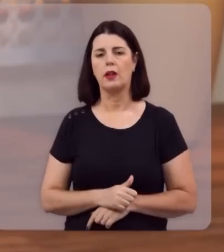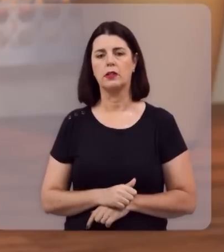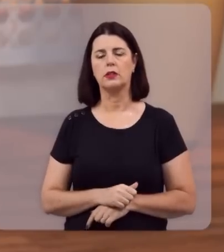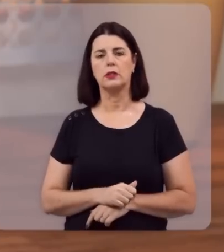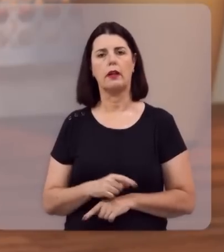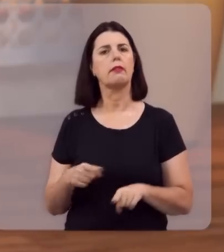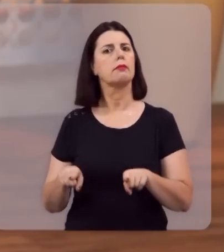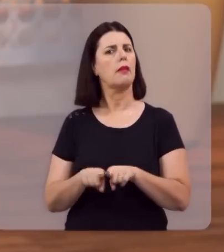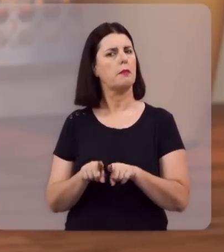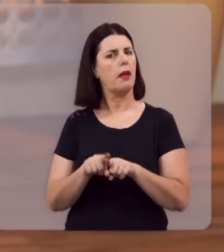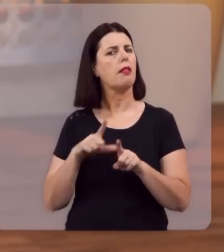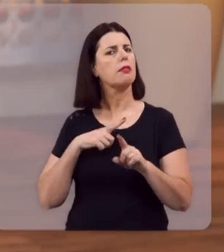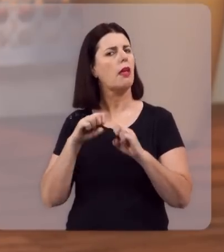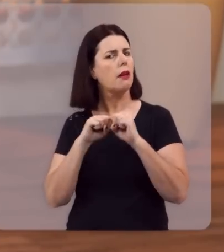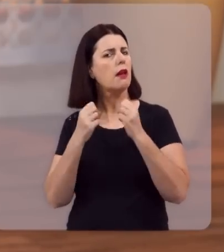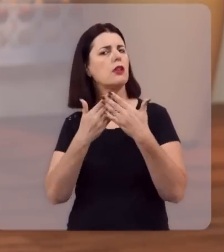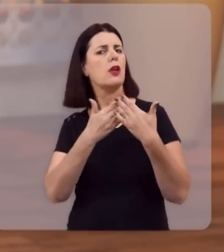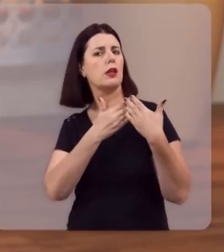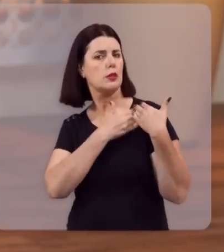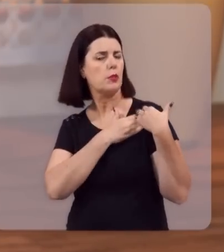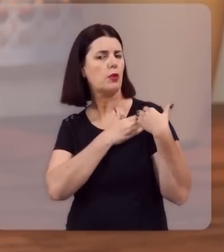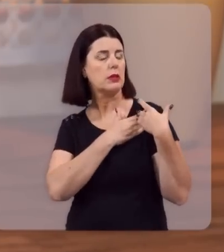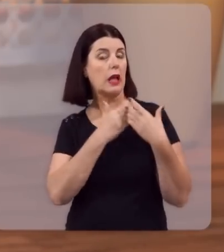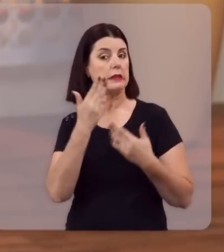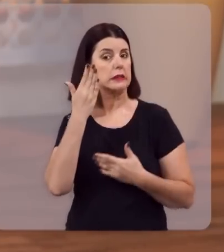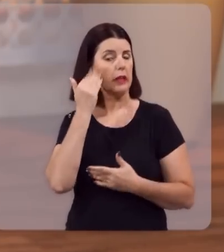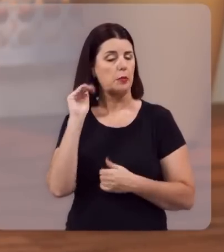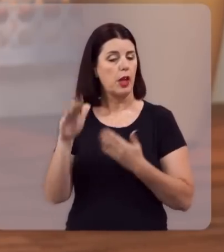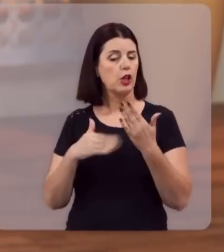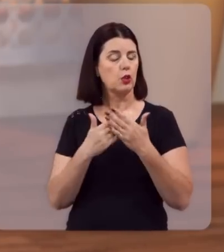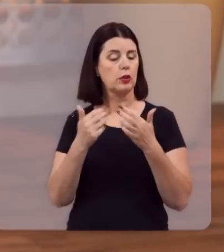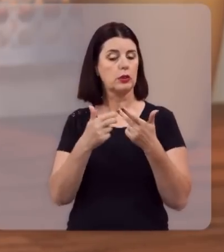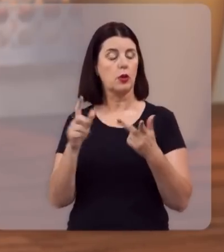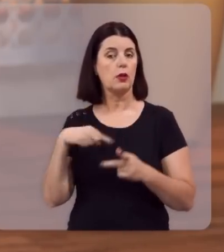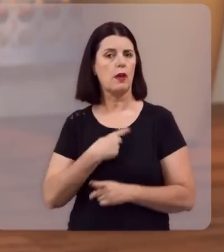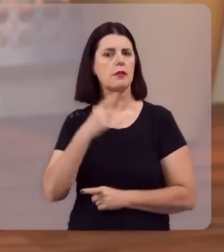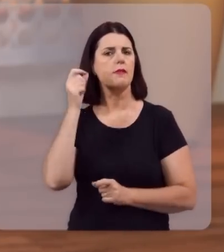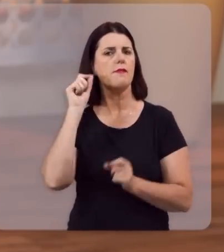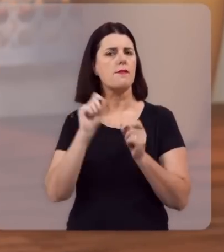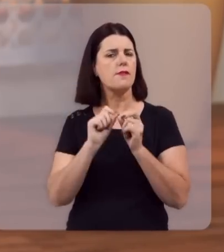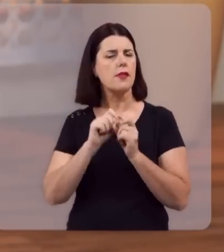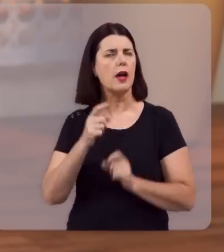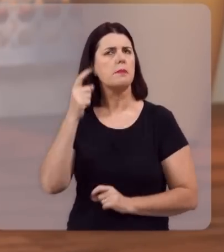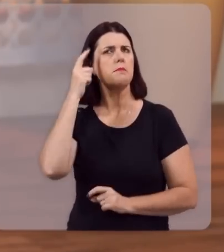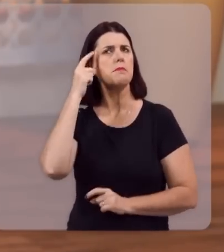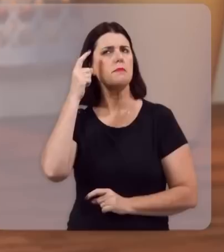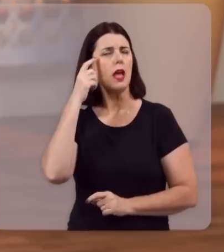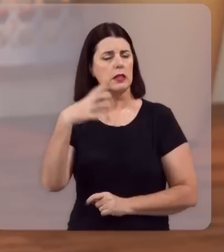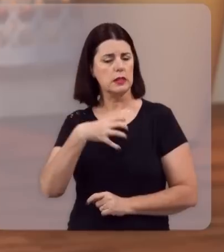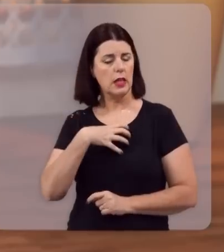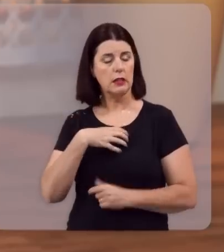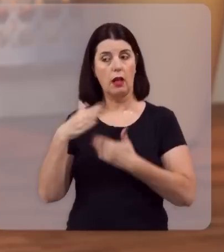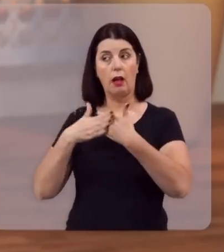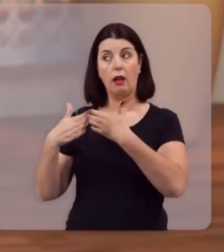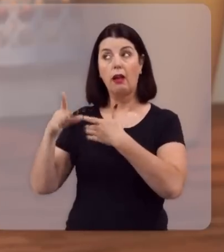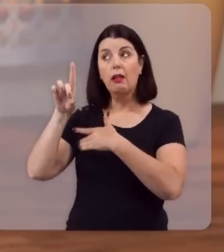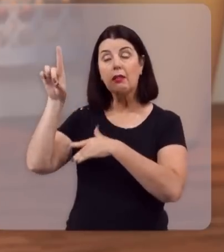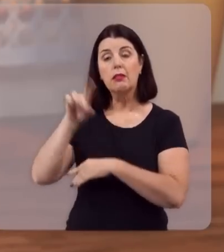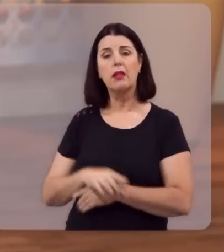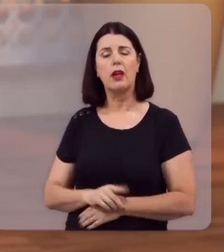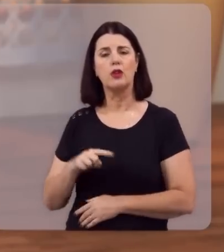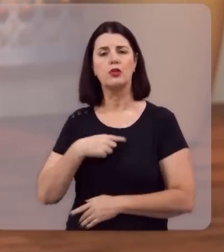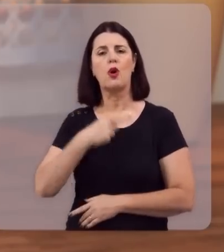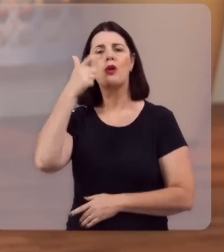de gerar grande responsabilidade não é verdade saber que tudo que fazemos pensamos sentimos está diante dele